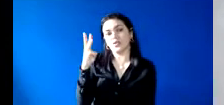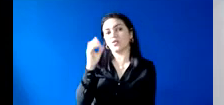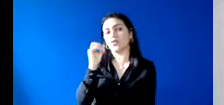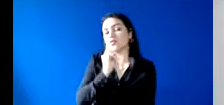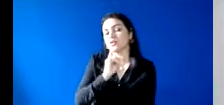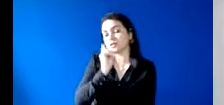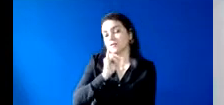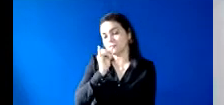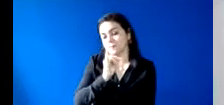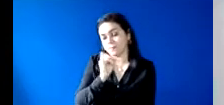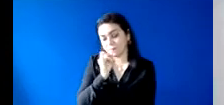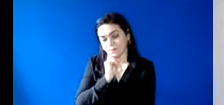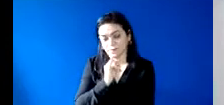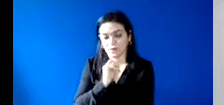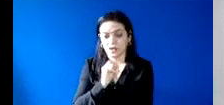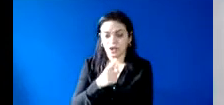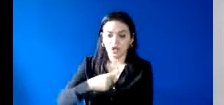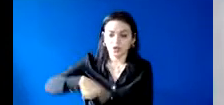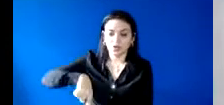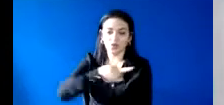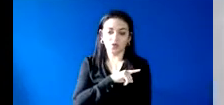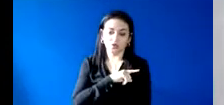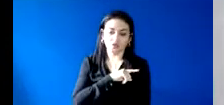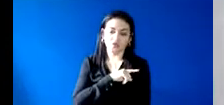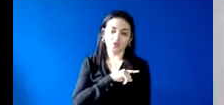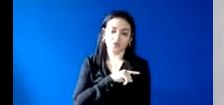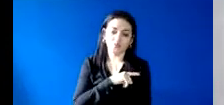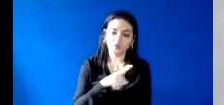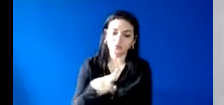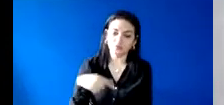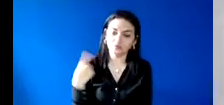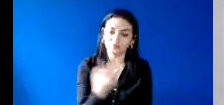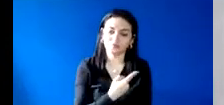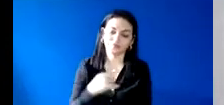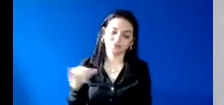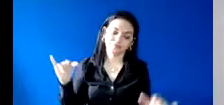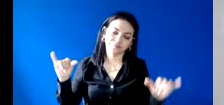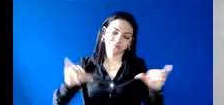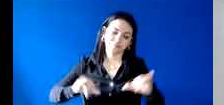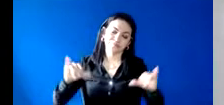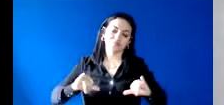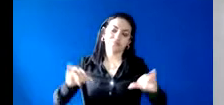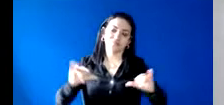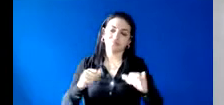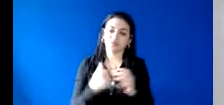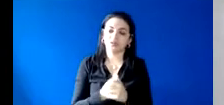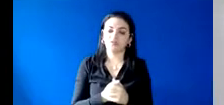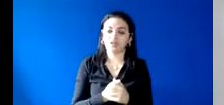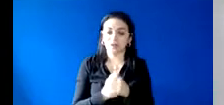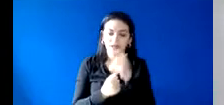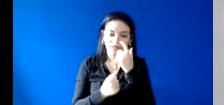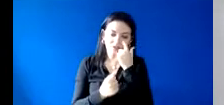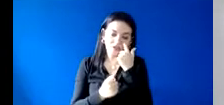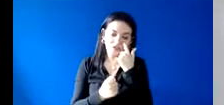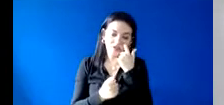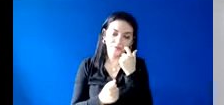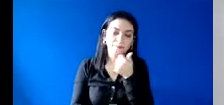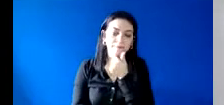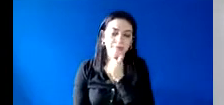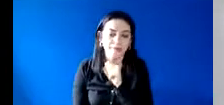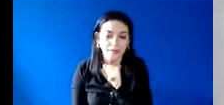Isso é pesado para nós, isso nos faz sofrer. Isso é sofrido para nós. Quer dizer que minha mãe, aliás, a minha